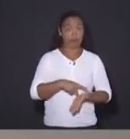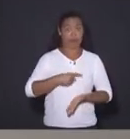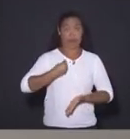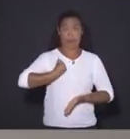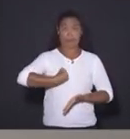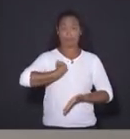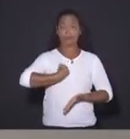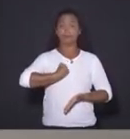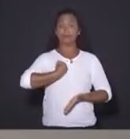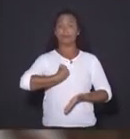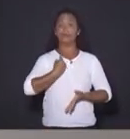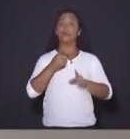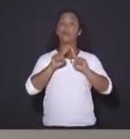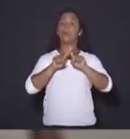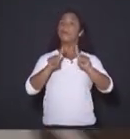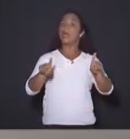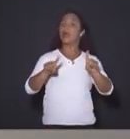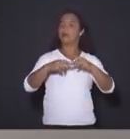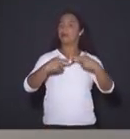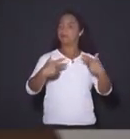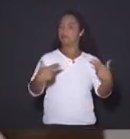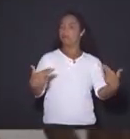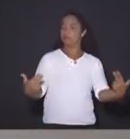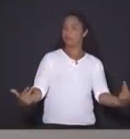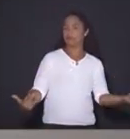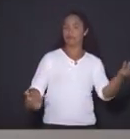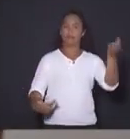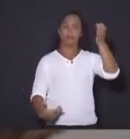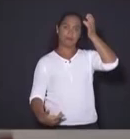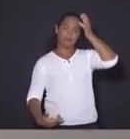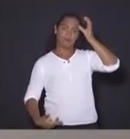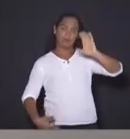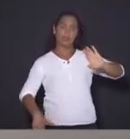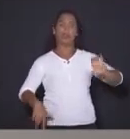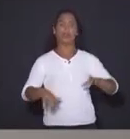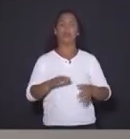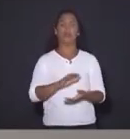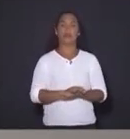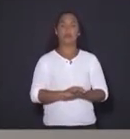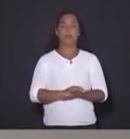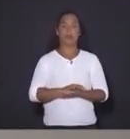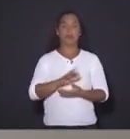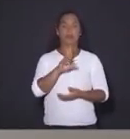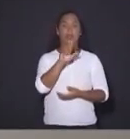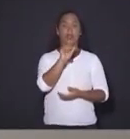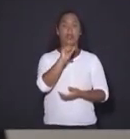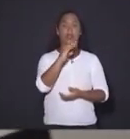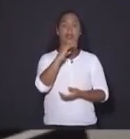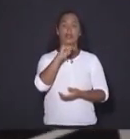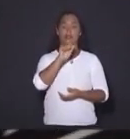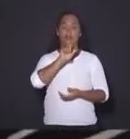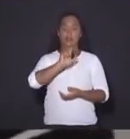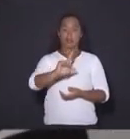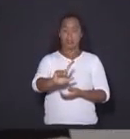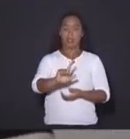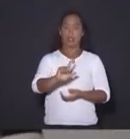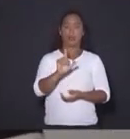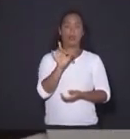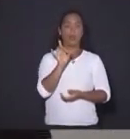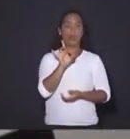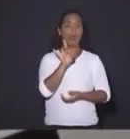mas essa diversidade étnica cultural que nós temos no brasil e racial ela não é